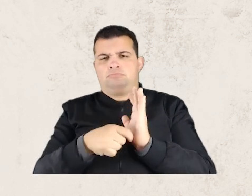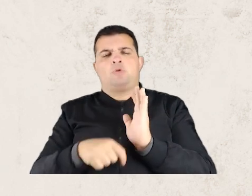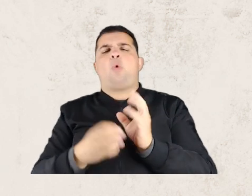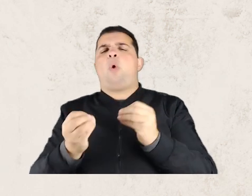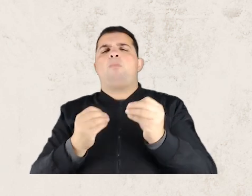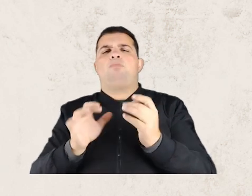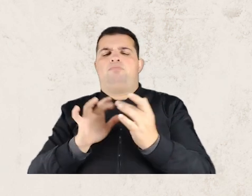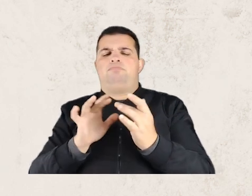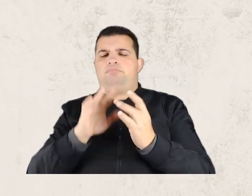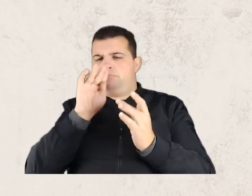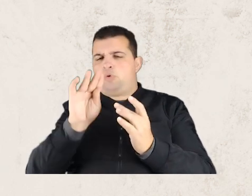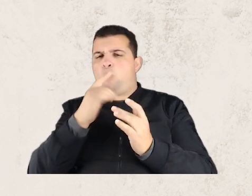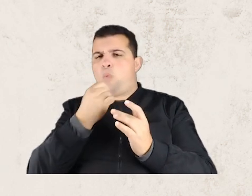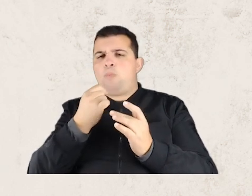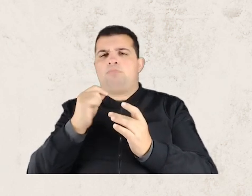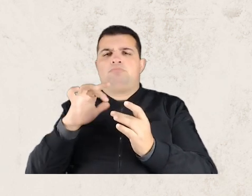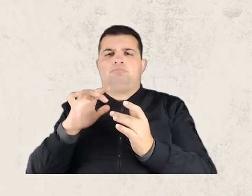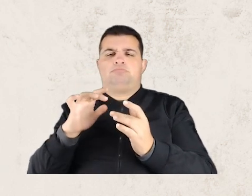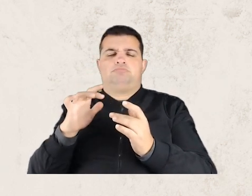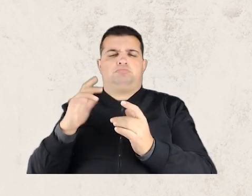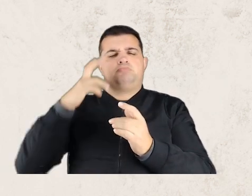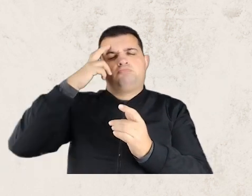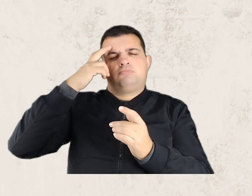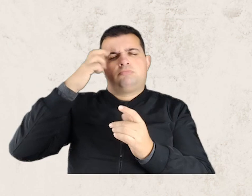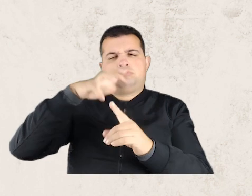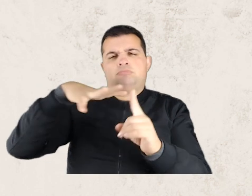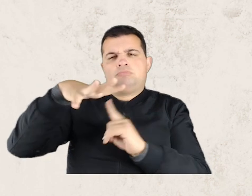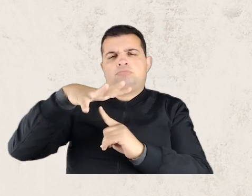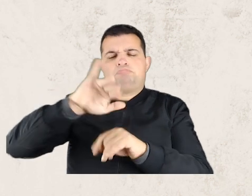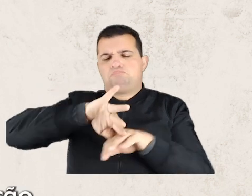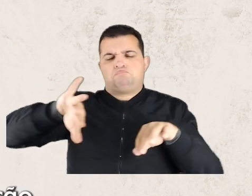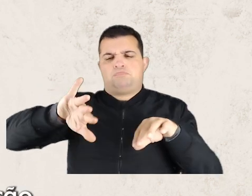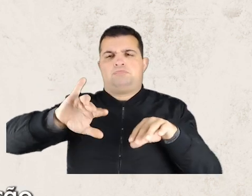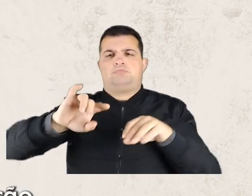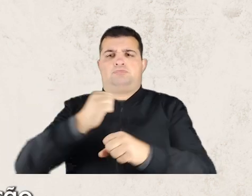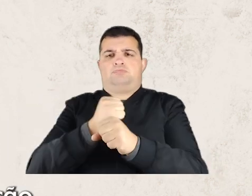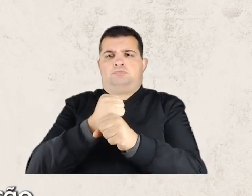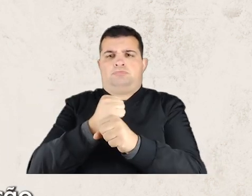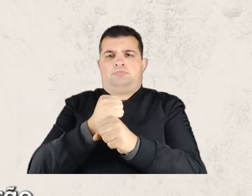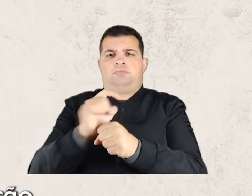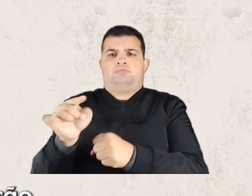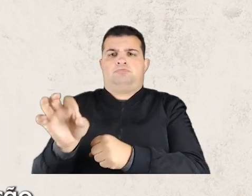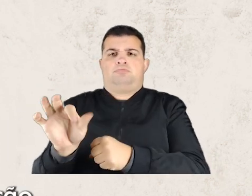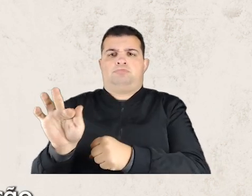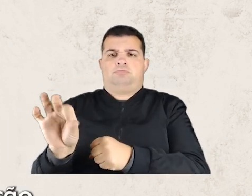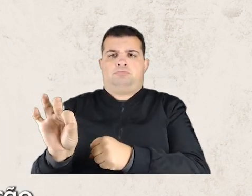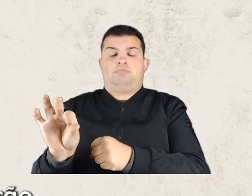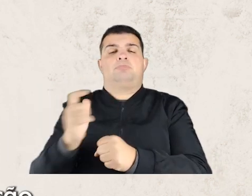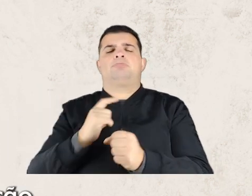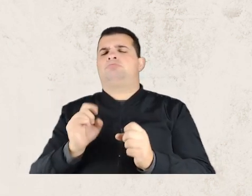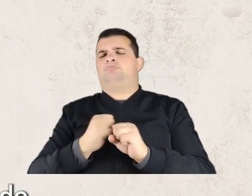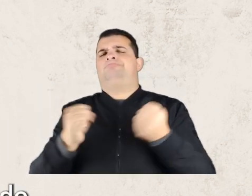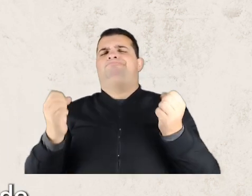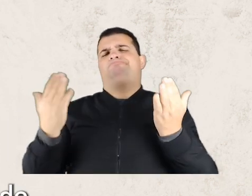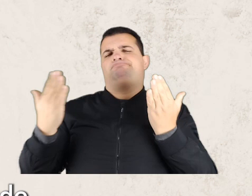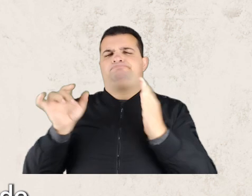a um modelo, né, comportamental norte-americano, né, a teorias, né, que desconsideram essa